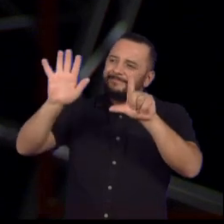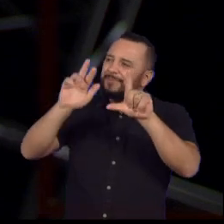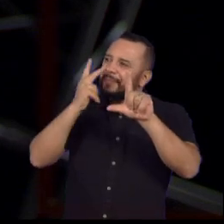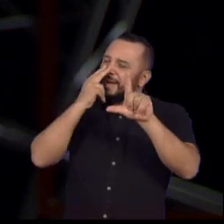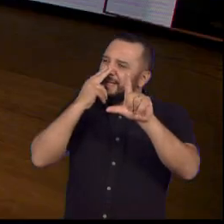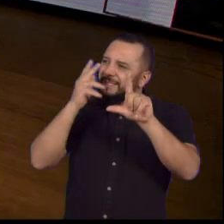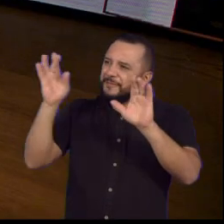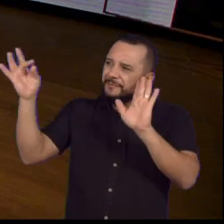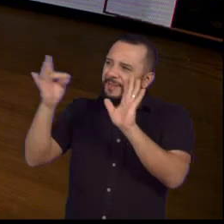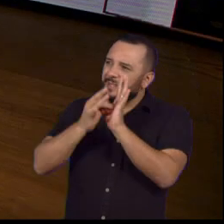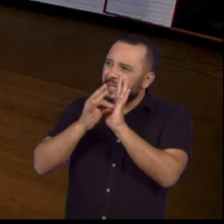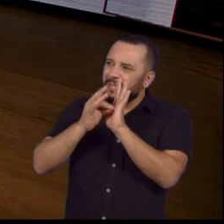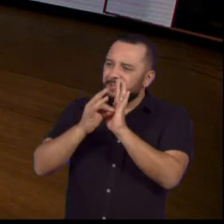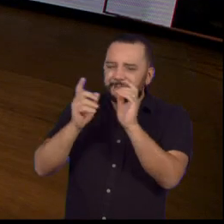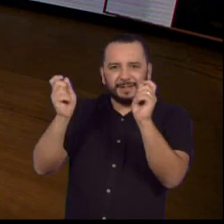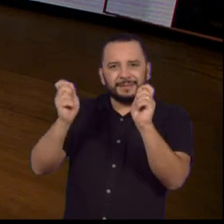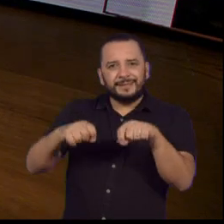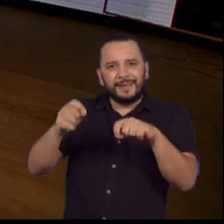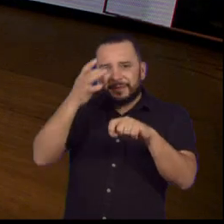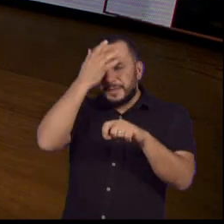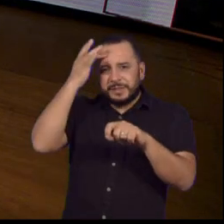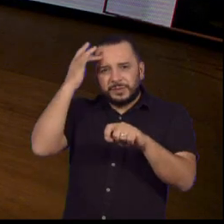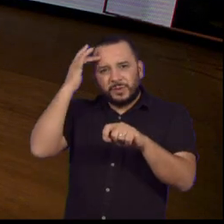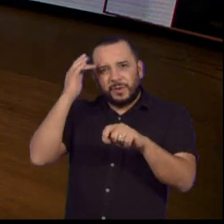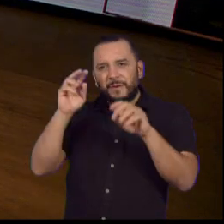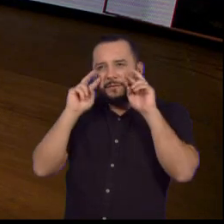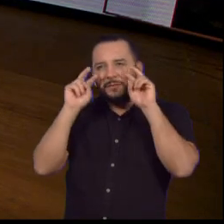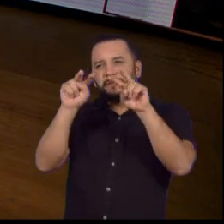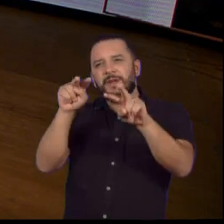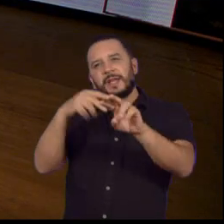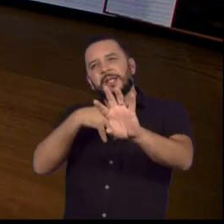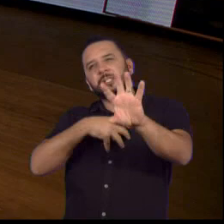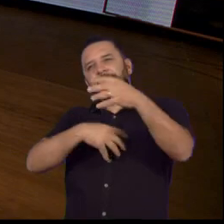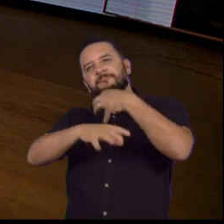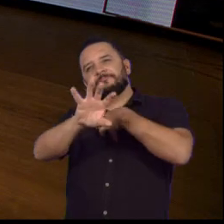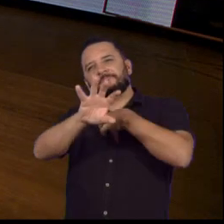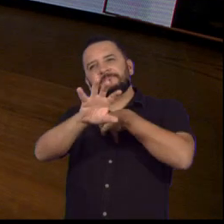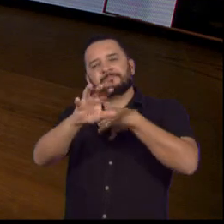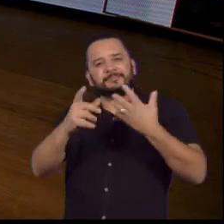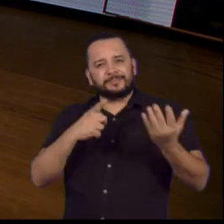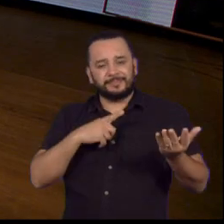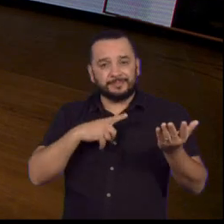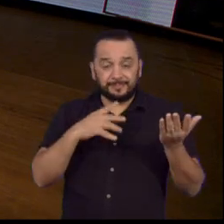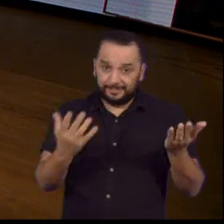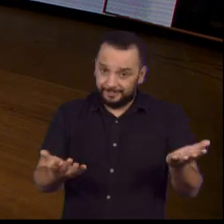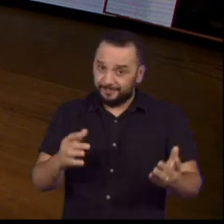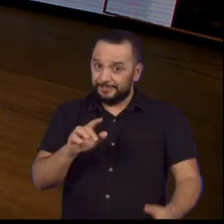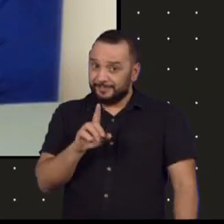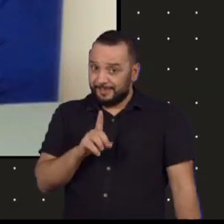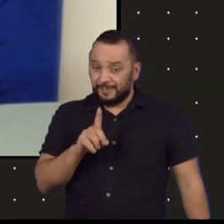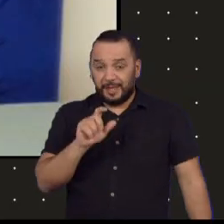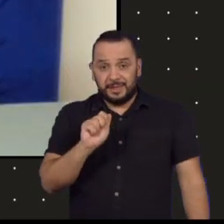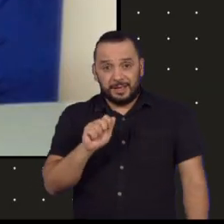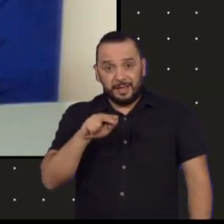empatia artística, né? Entre quem assiste e quem faz. Mas a Daniela,